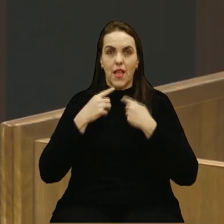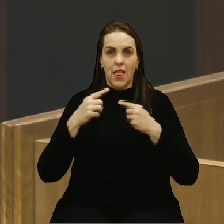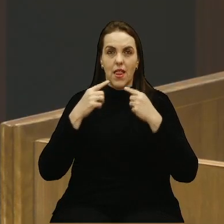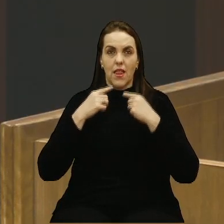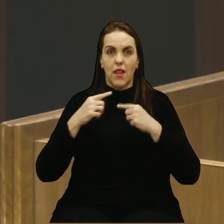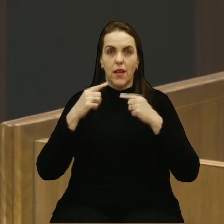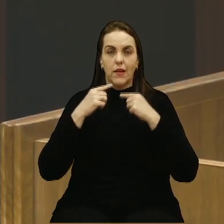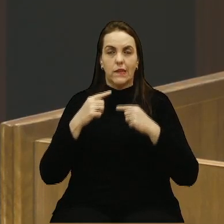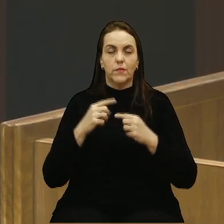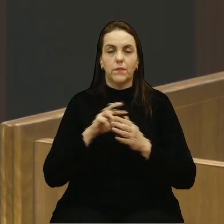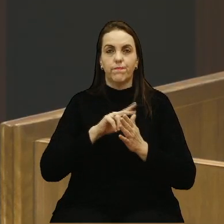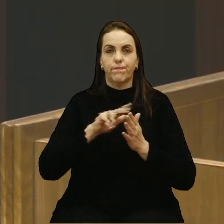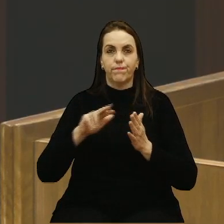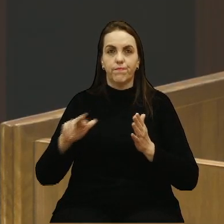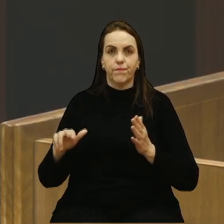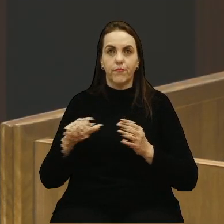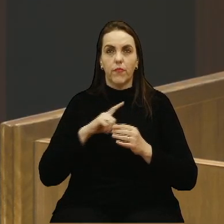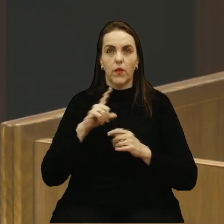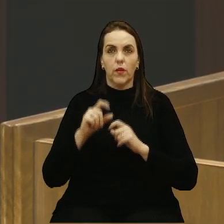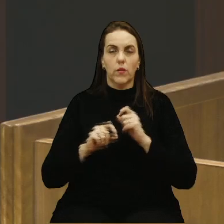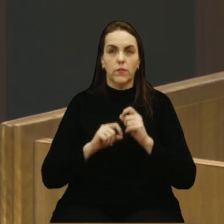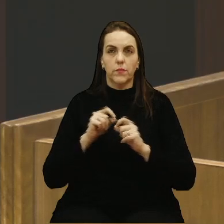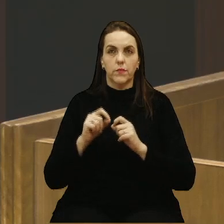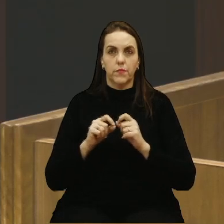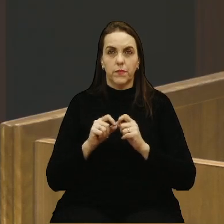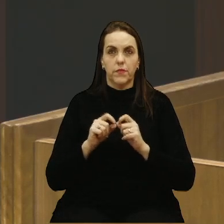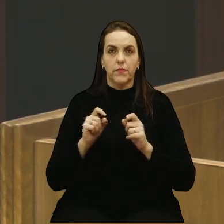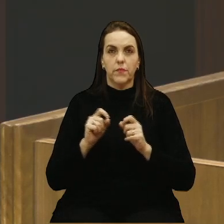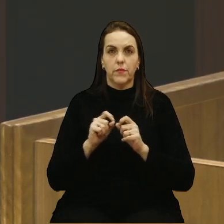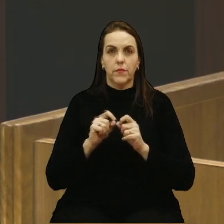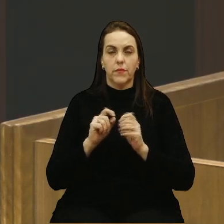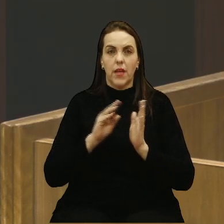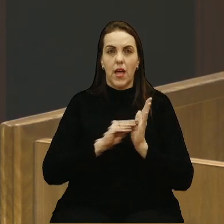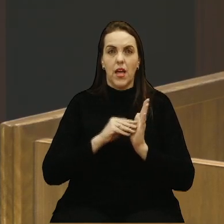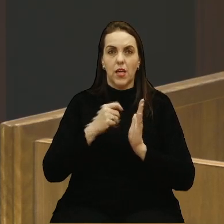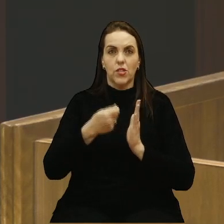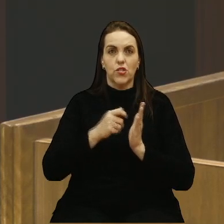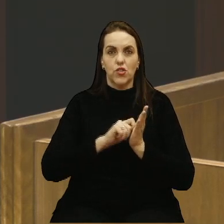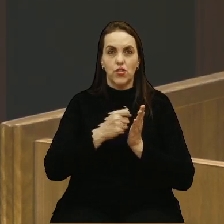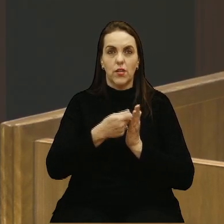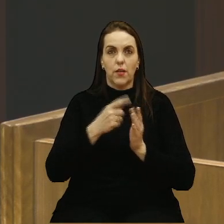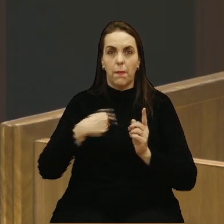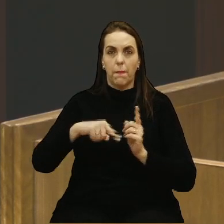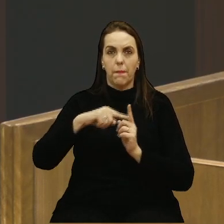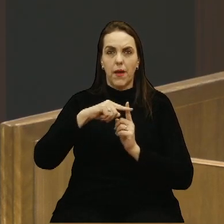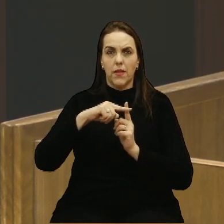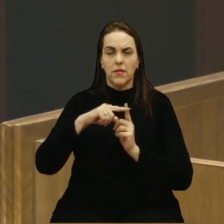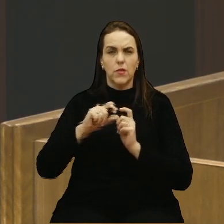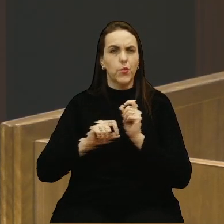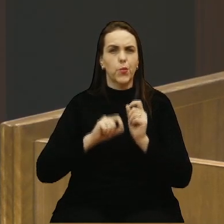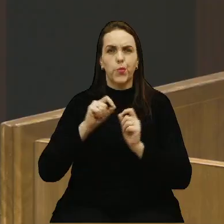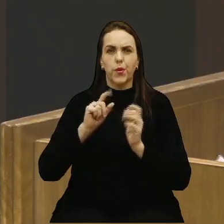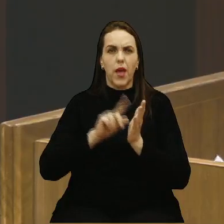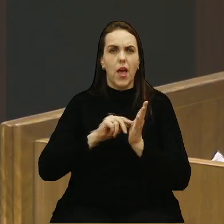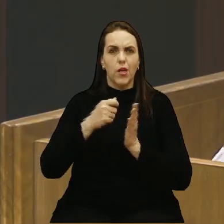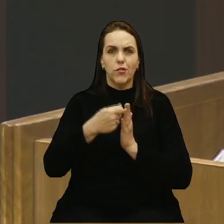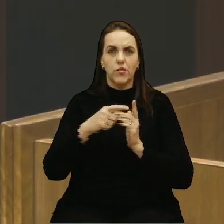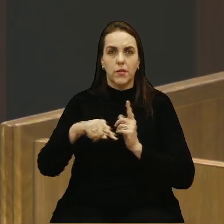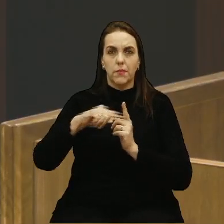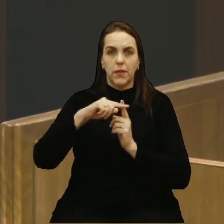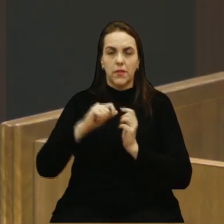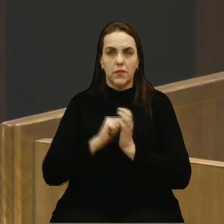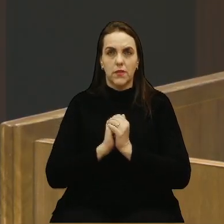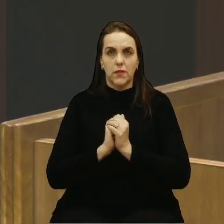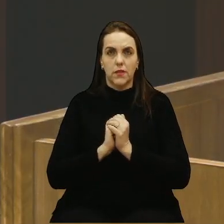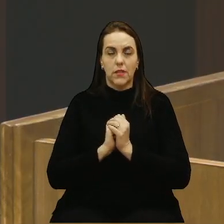reclamações quanto à operação do Agenda Mais. O Agenda Mais, ele foi criado,